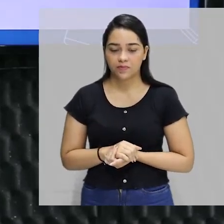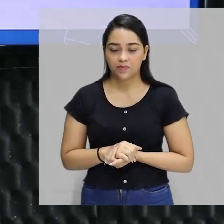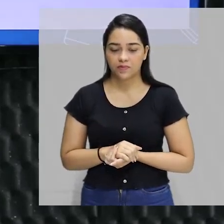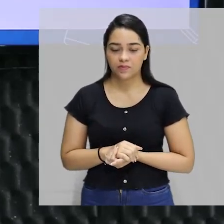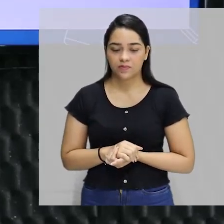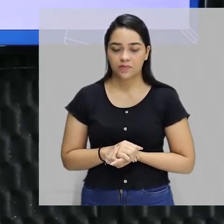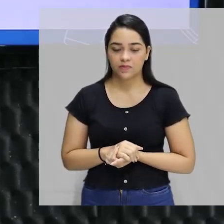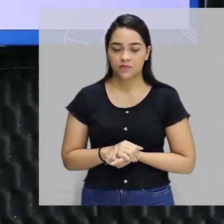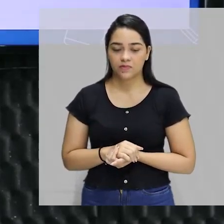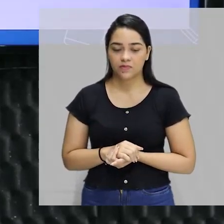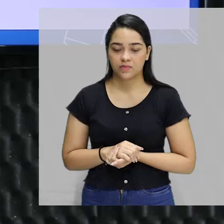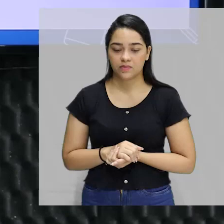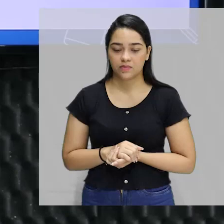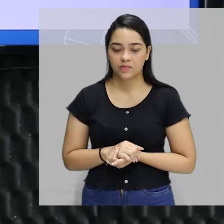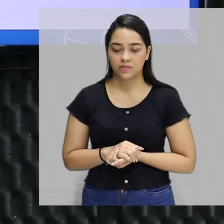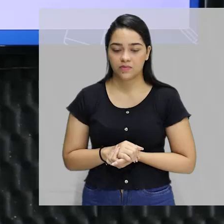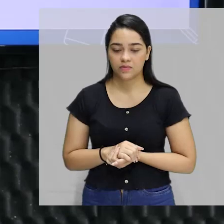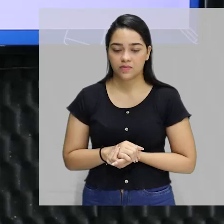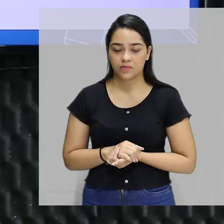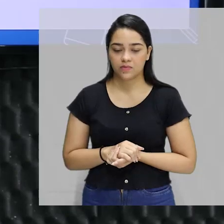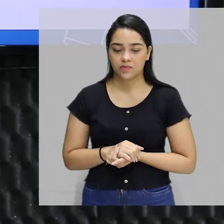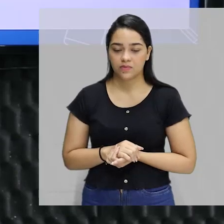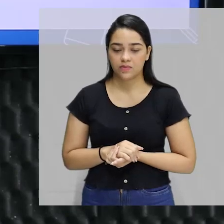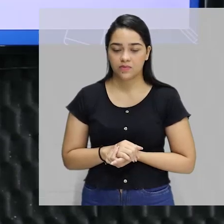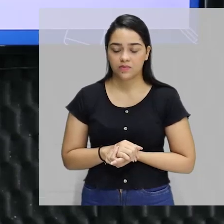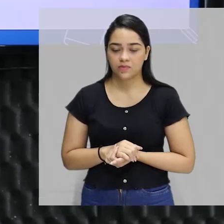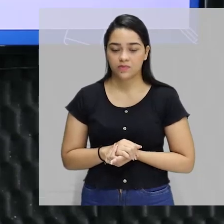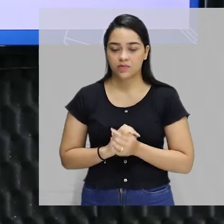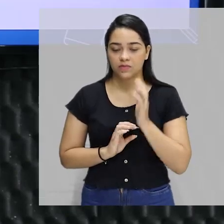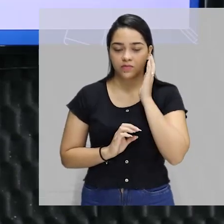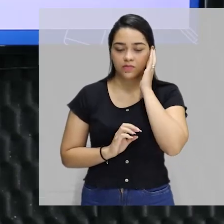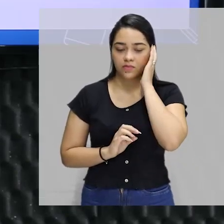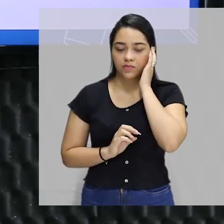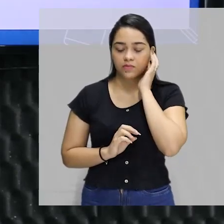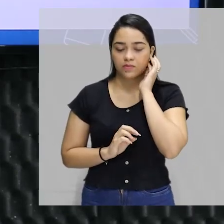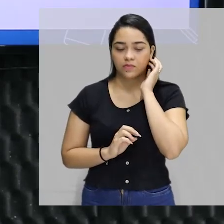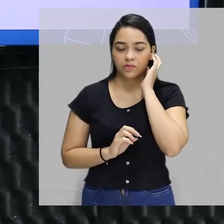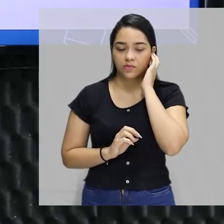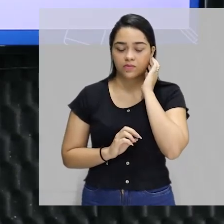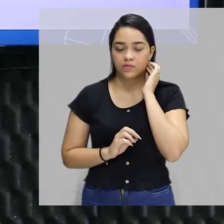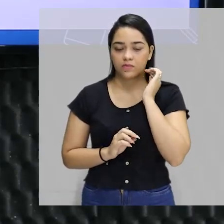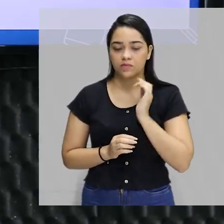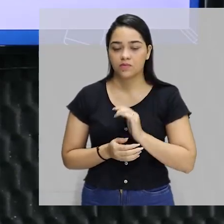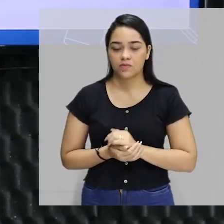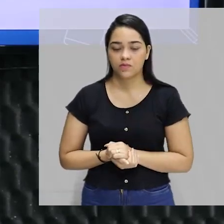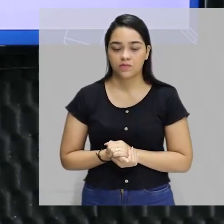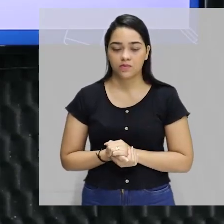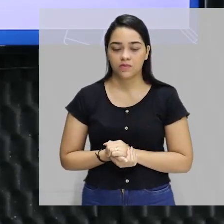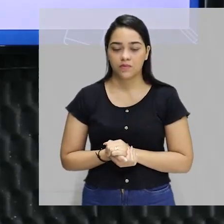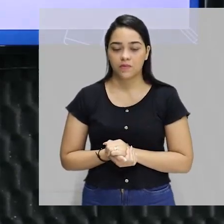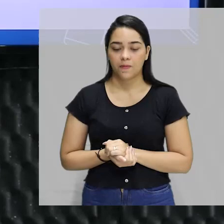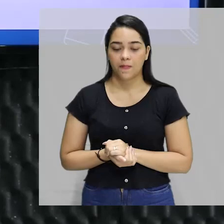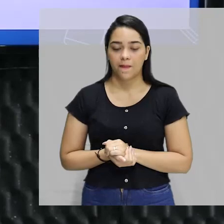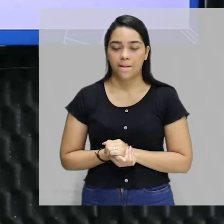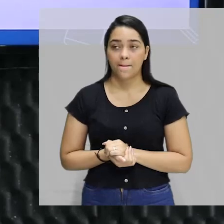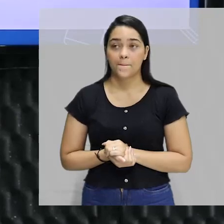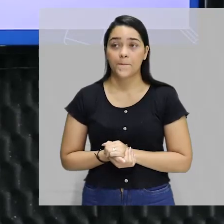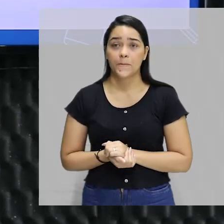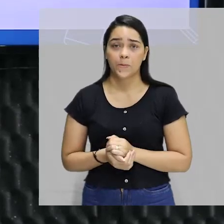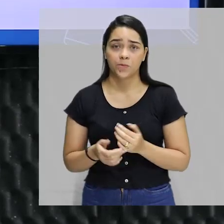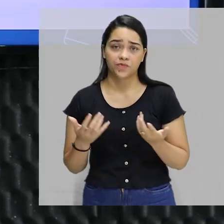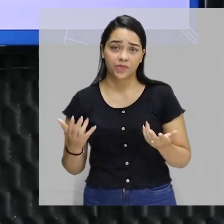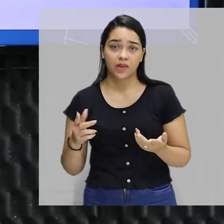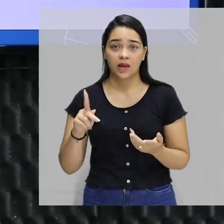crítica irônica, de caráter humorístico. Esse recurso é muito utilizado pelos programas humorísticos, né?